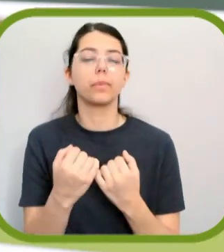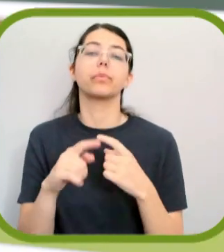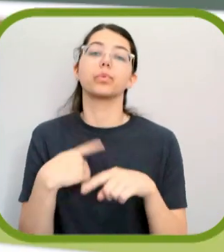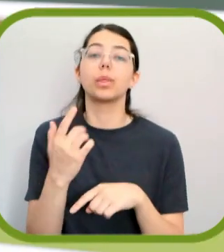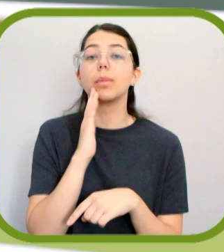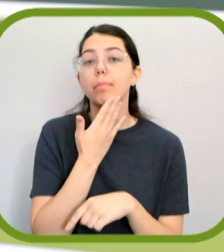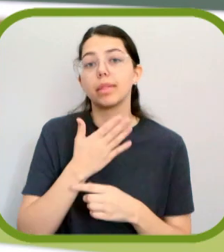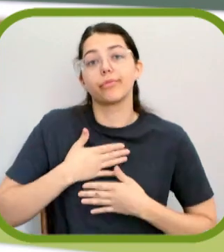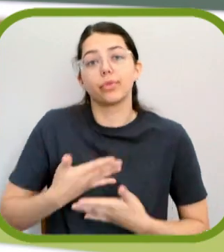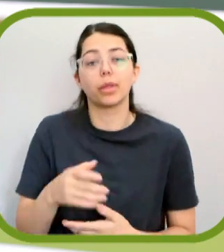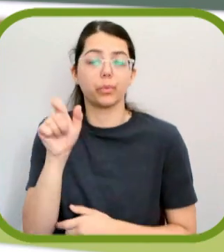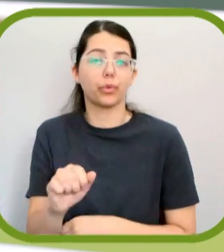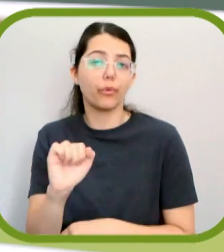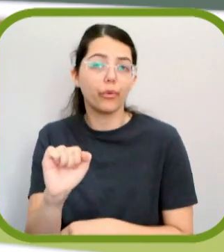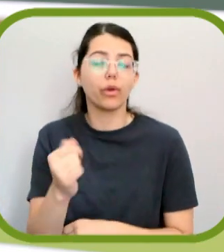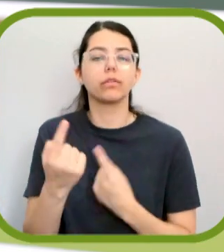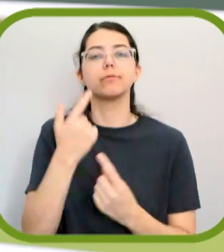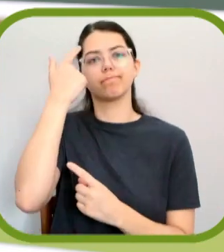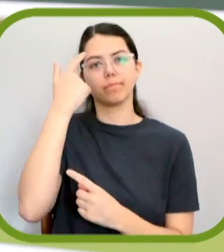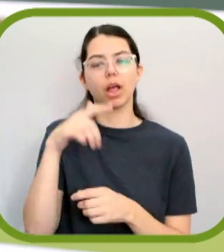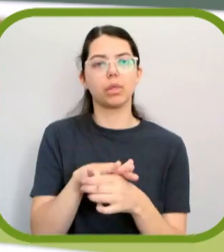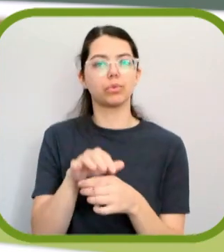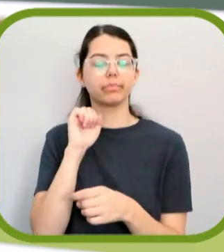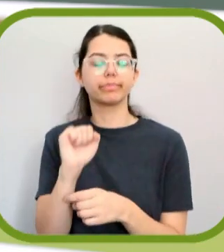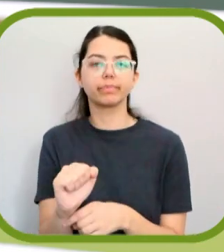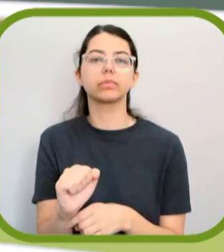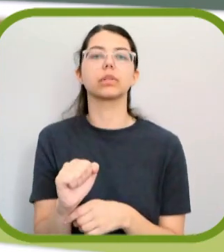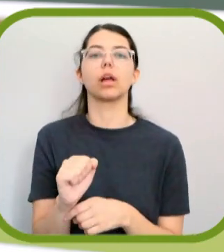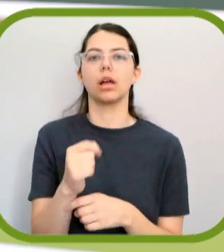jurídico, social. E depois depende muito da vontade da própria pessoa. Às vezes nós